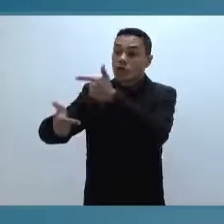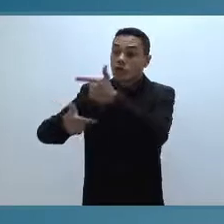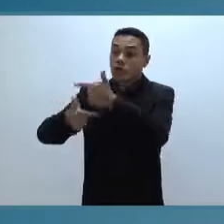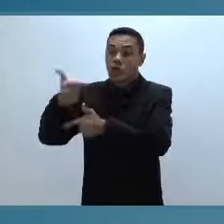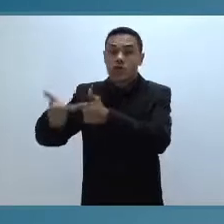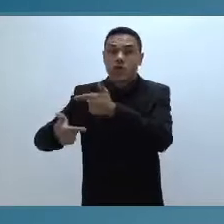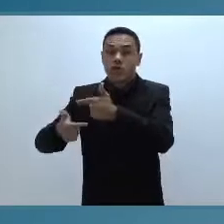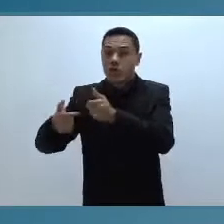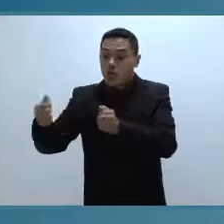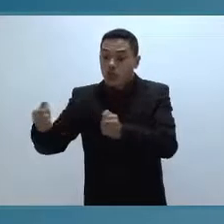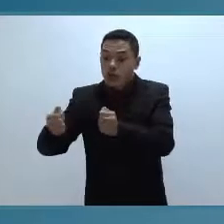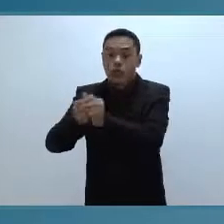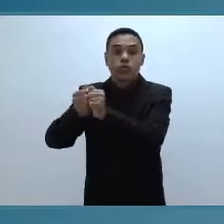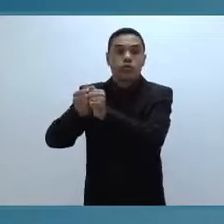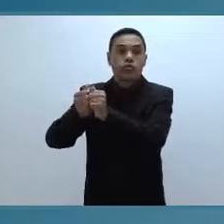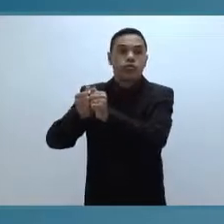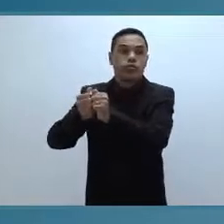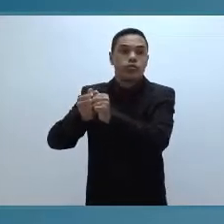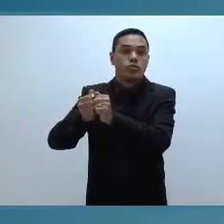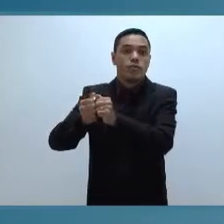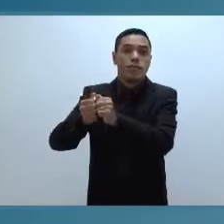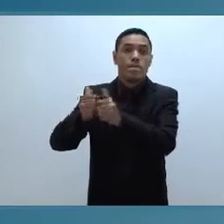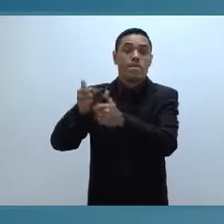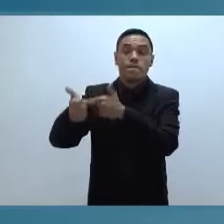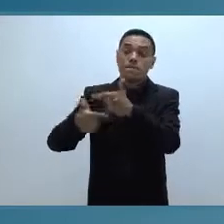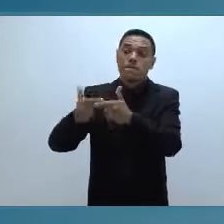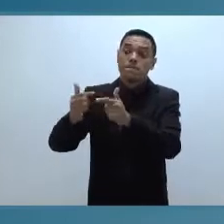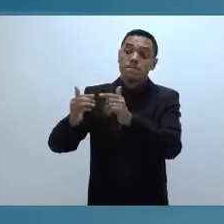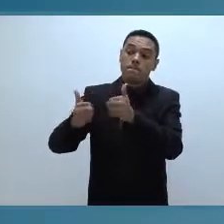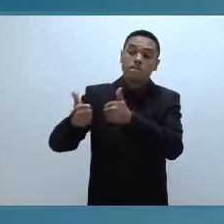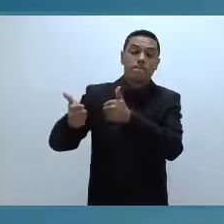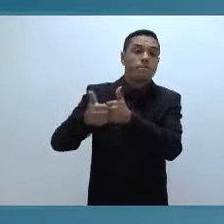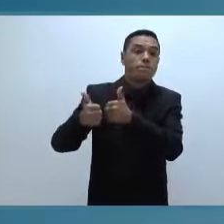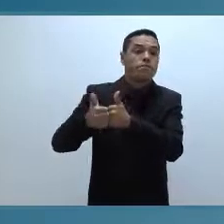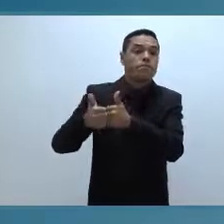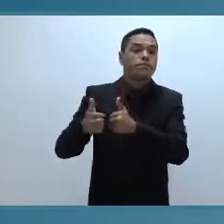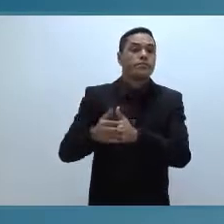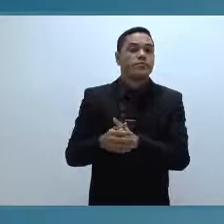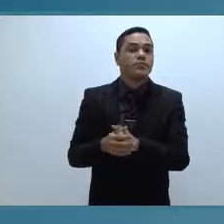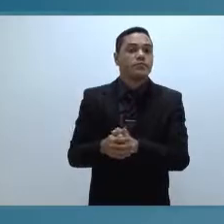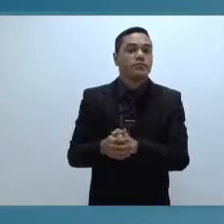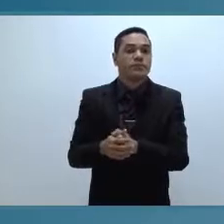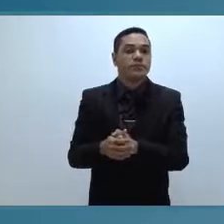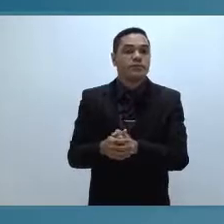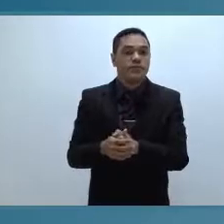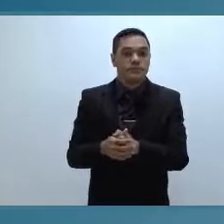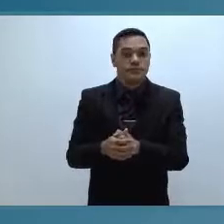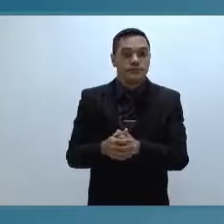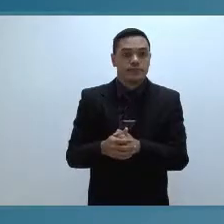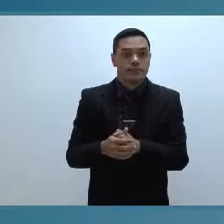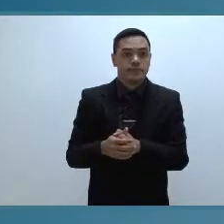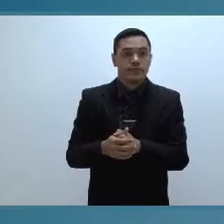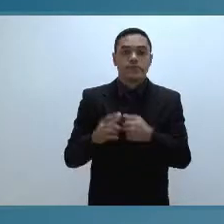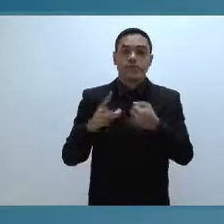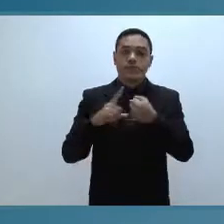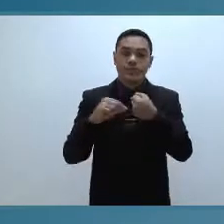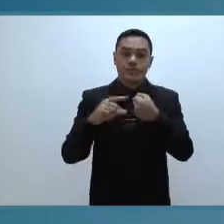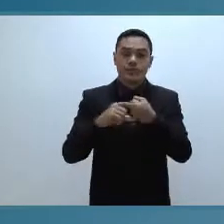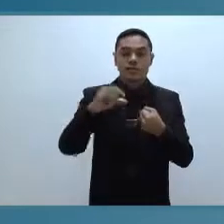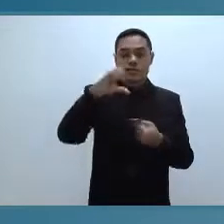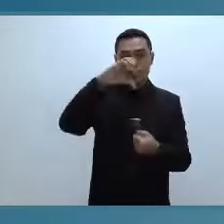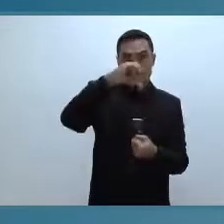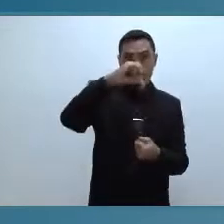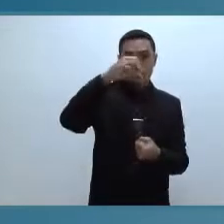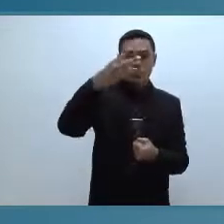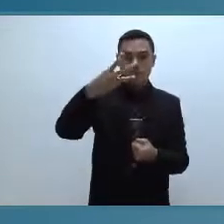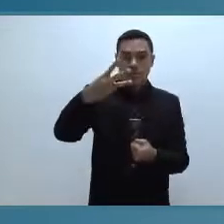essa determinação consta de norma constitucional da LOMA e da CLT, artigo 93, 7